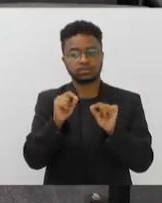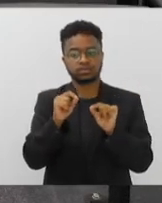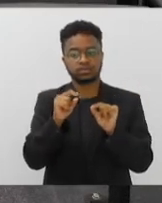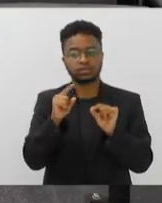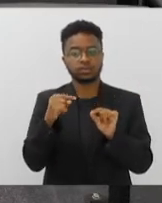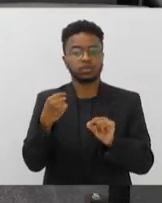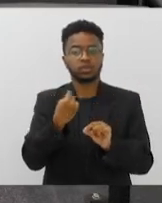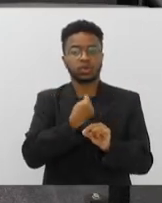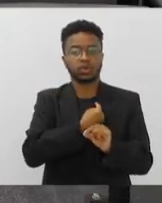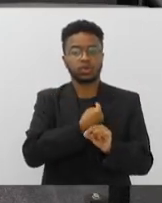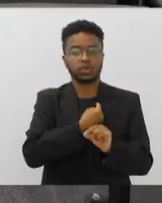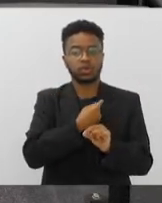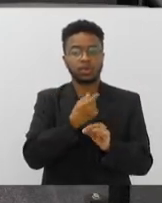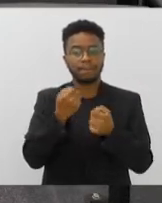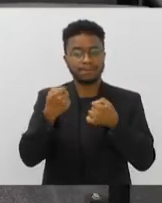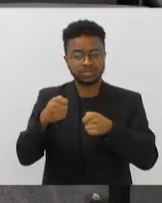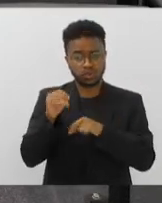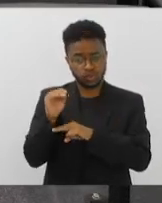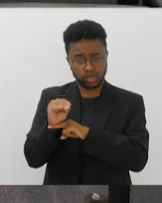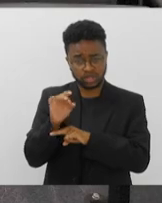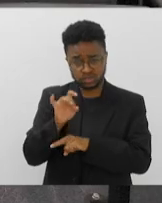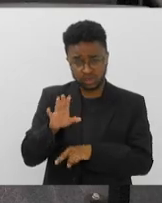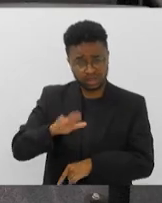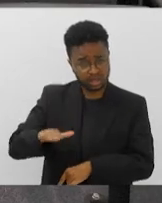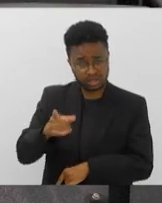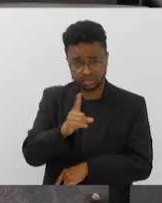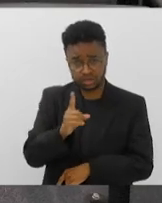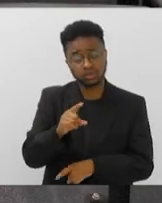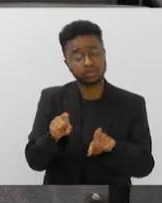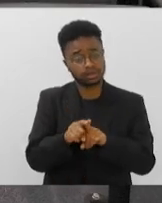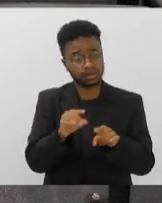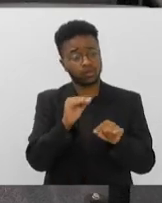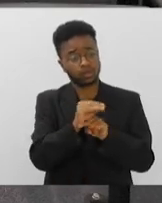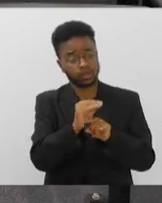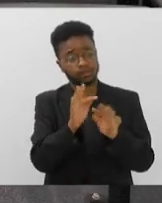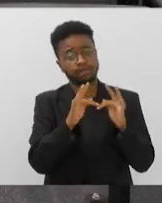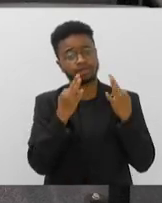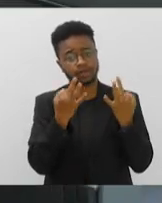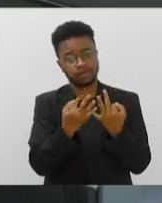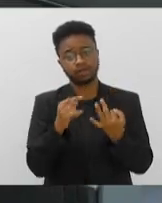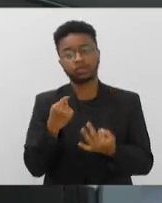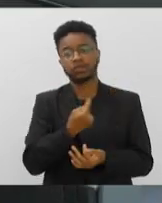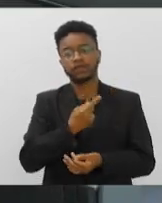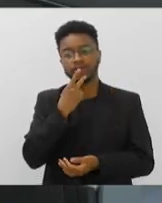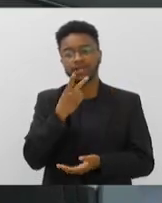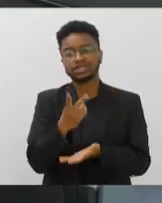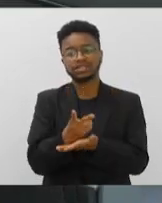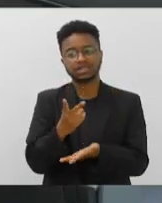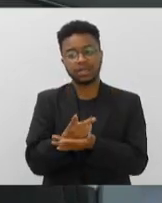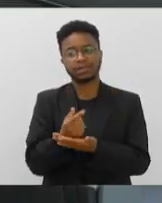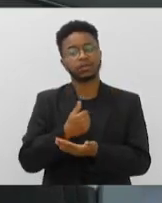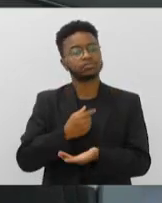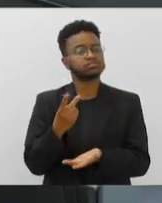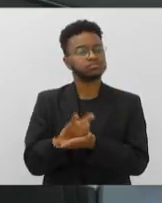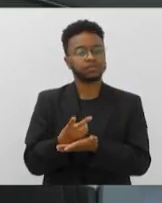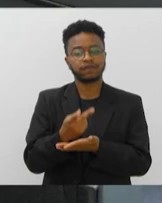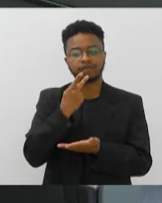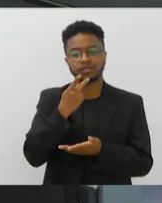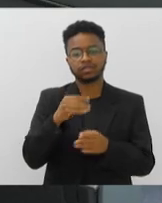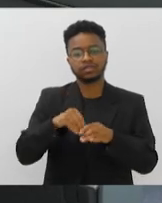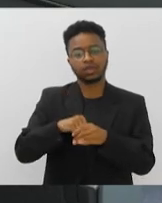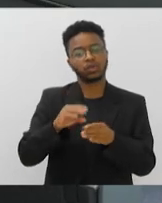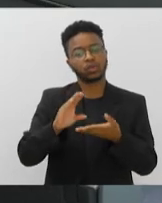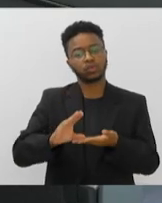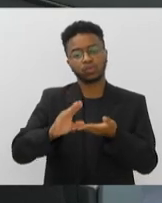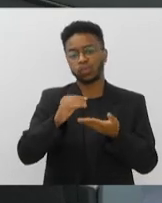gente não só tem que cuidar da Criança e sim da família e a gente sempre fala isso eu sempre uso essa fala dentro do Conselho de